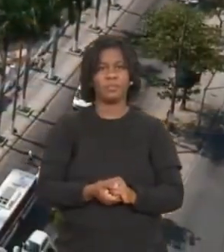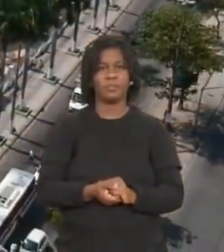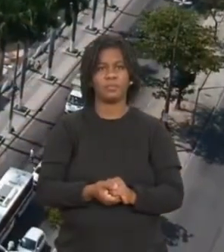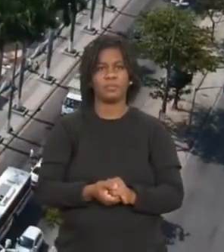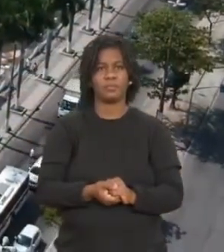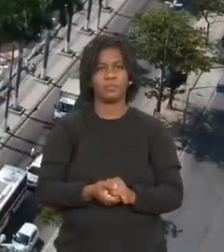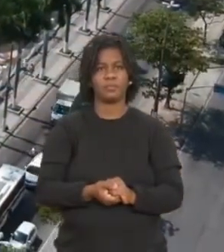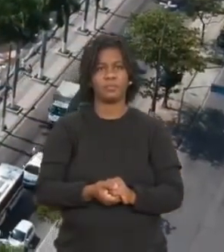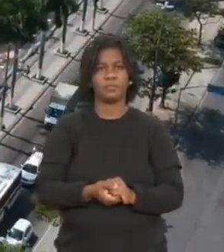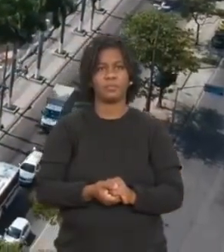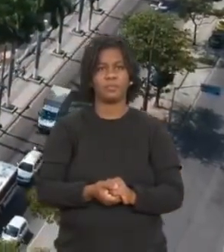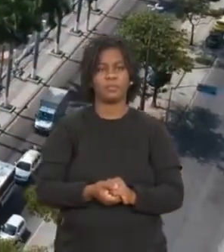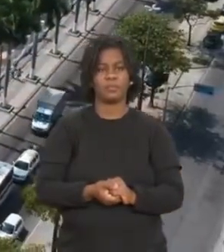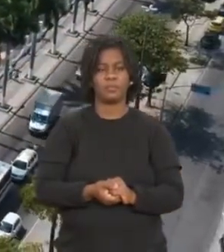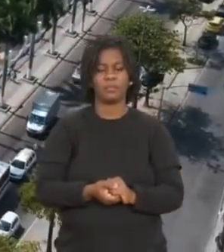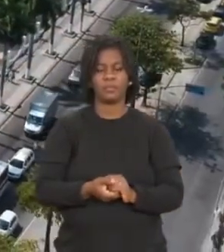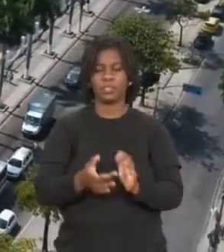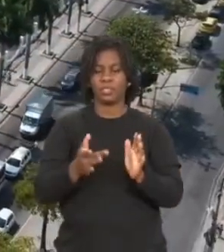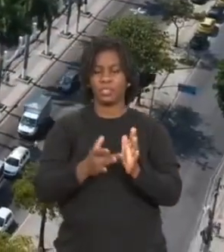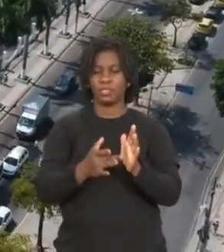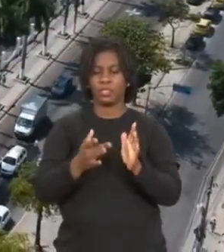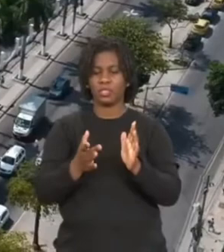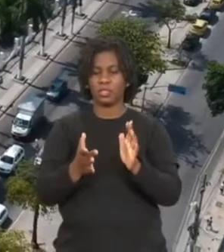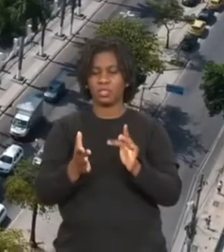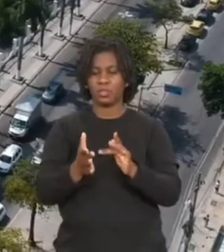Ele foi erguido no madeiro.